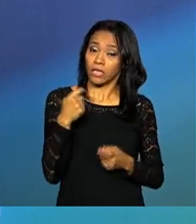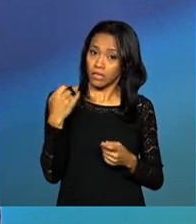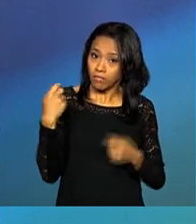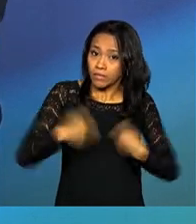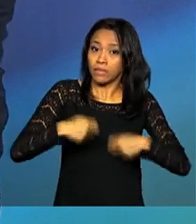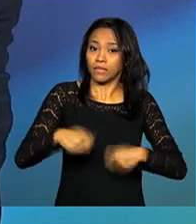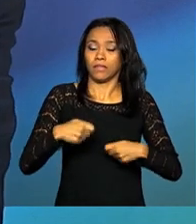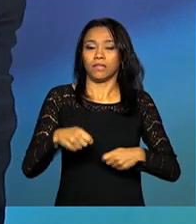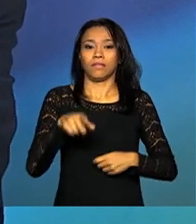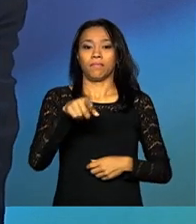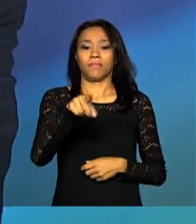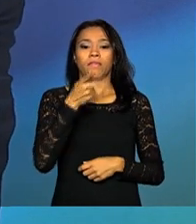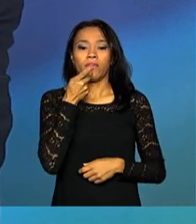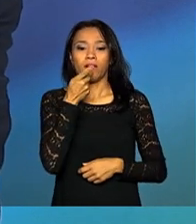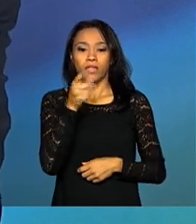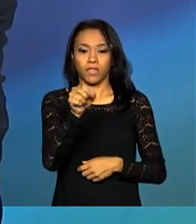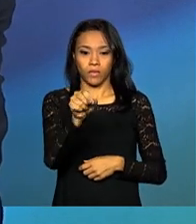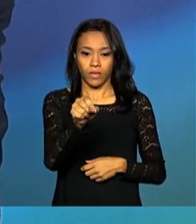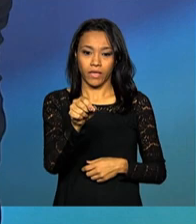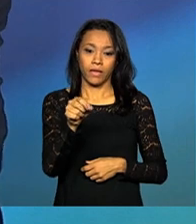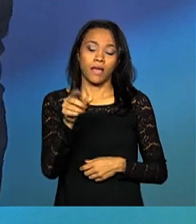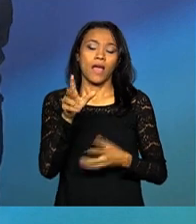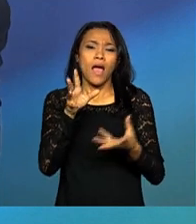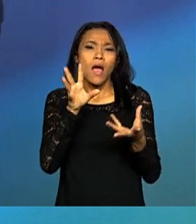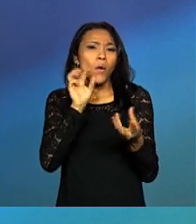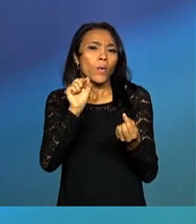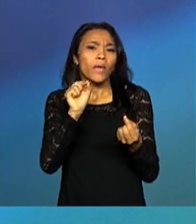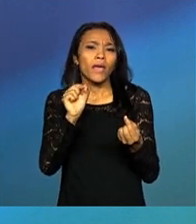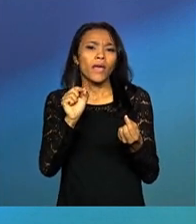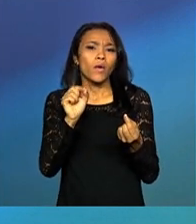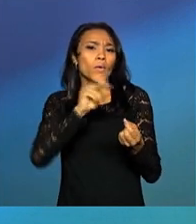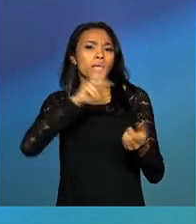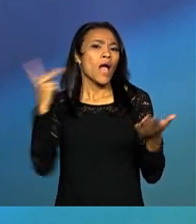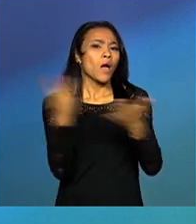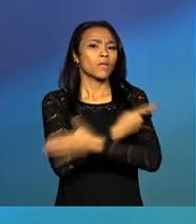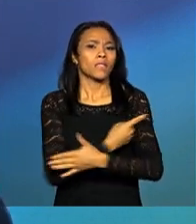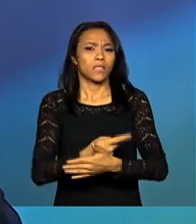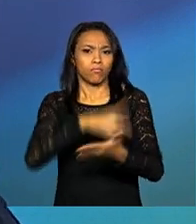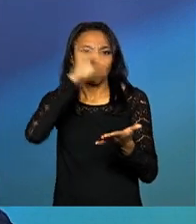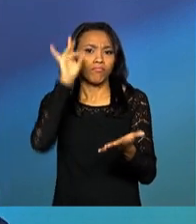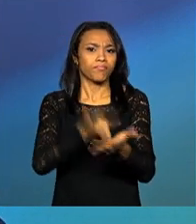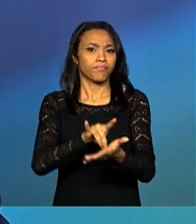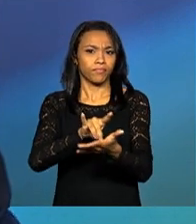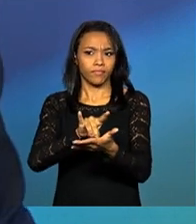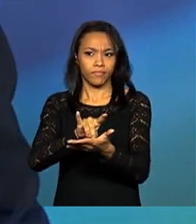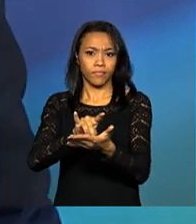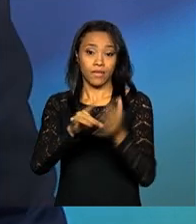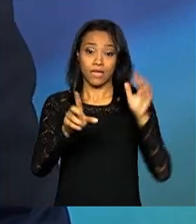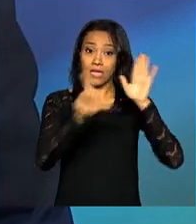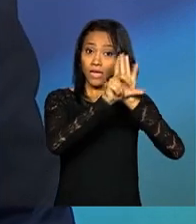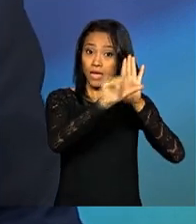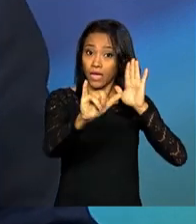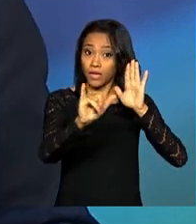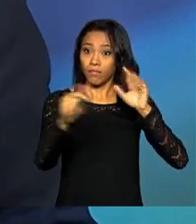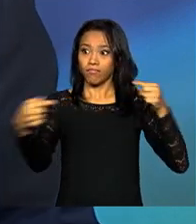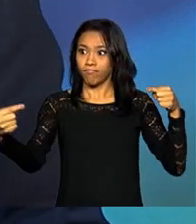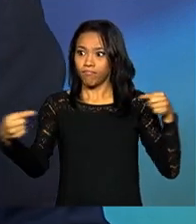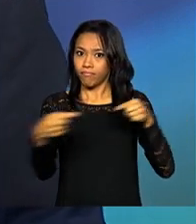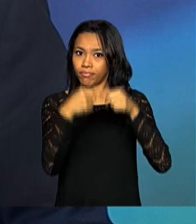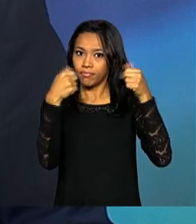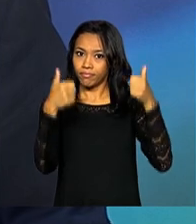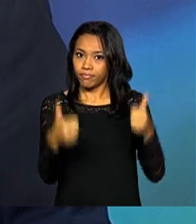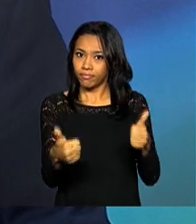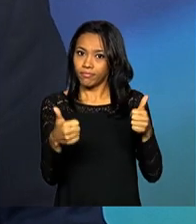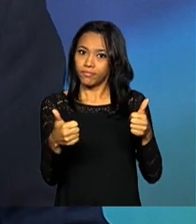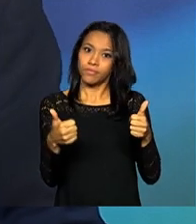da subsunção, da adequação entre fato e lei, isso pode ser discutido no impeachment. Nós não